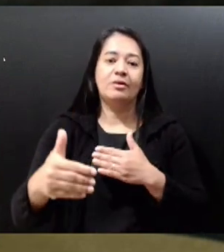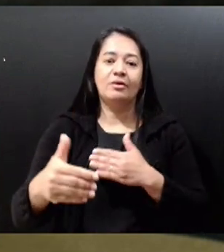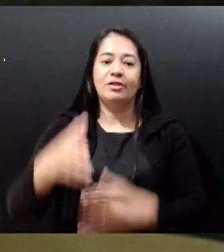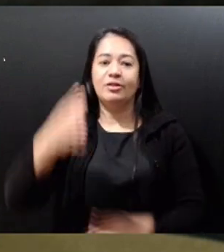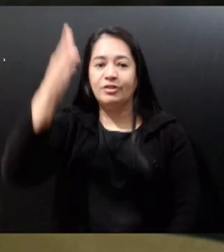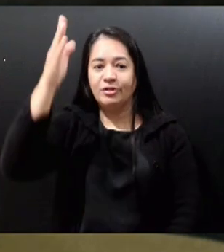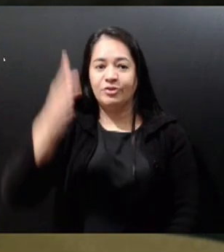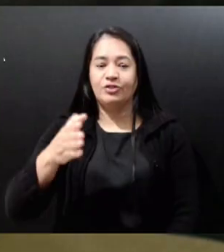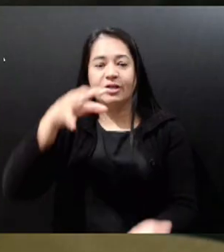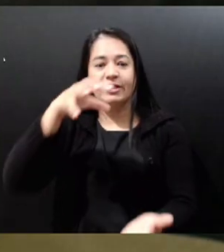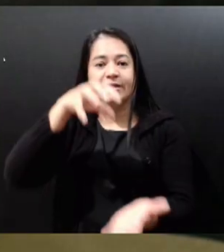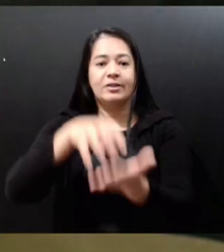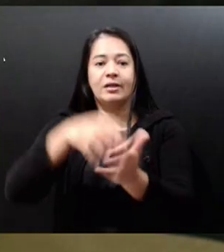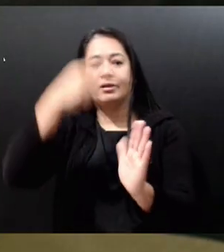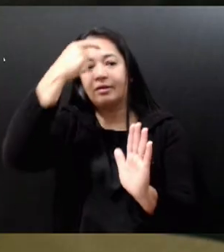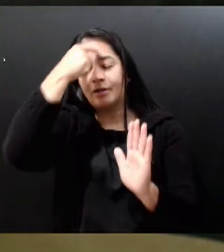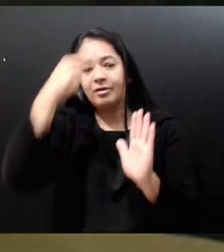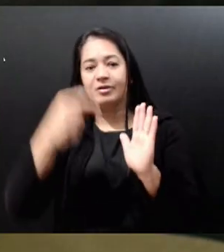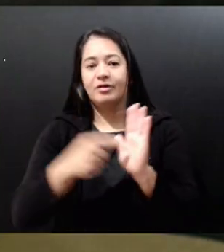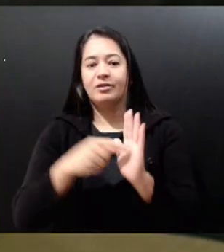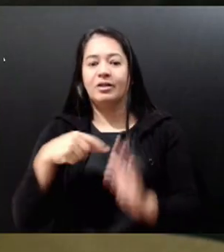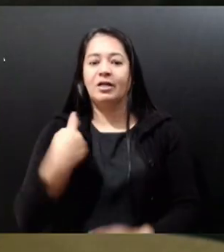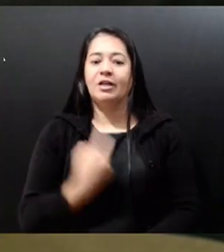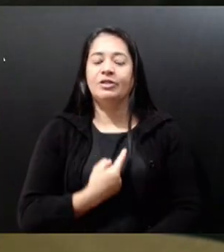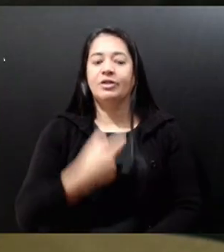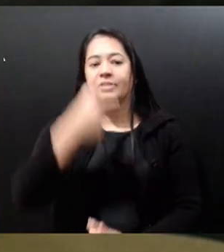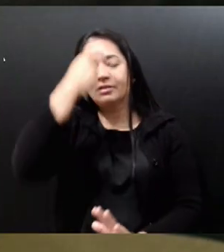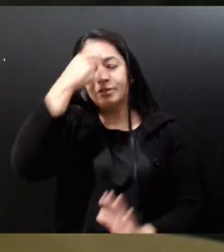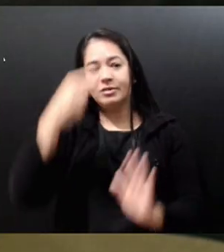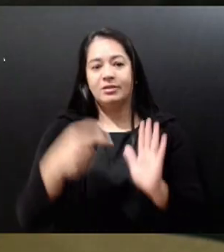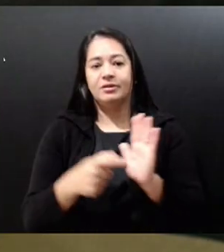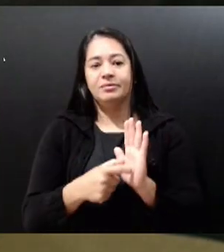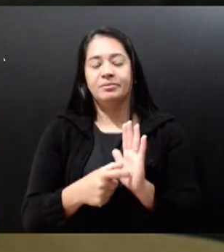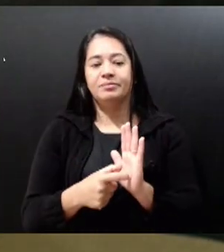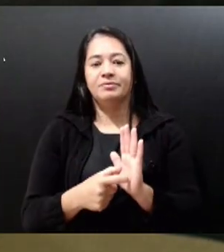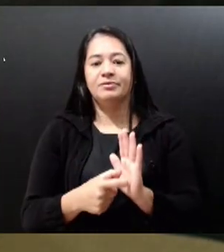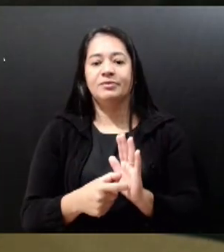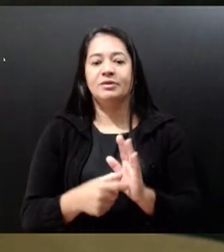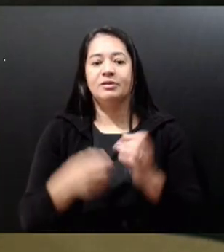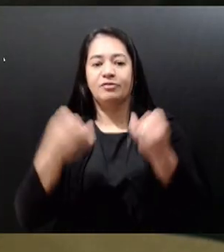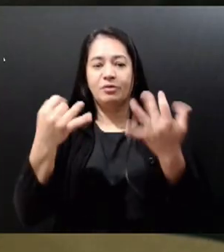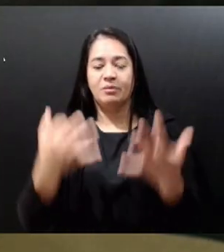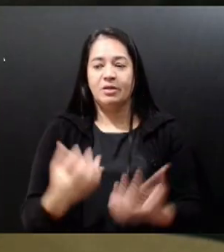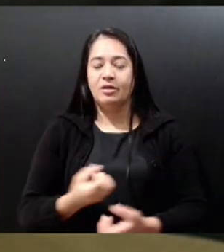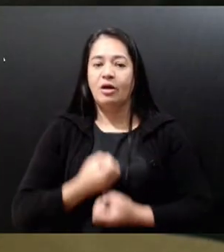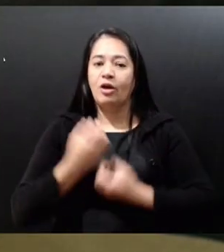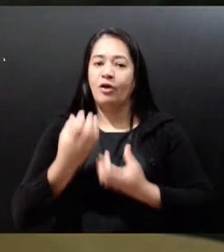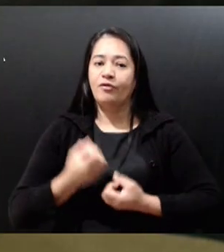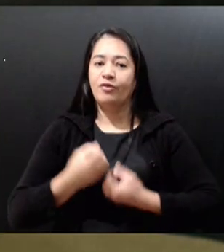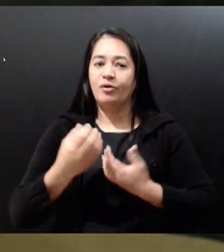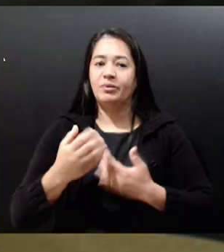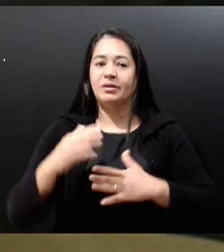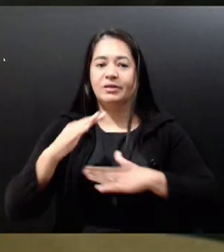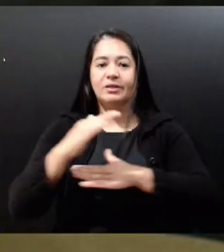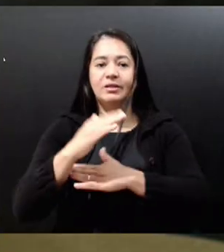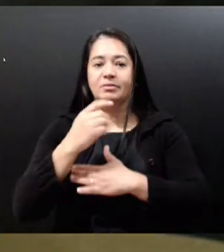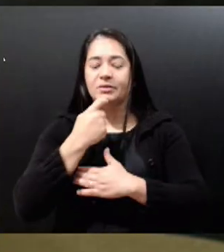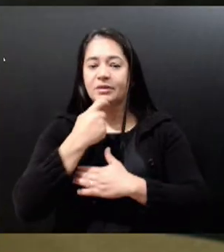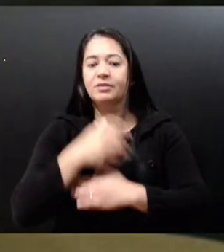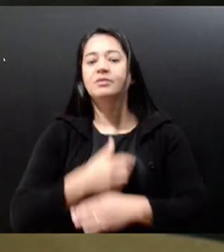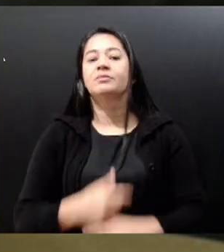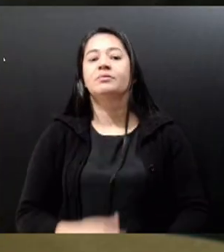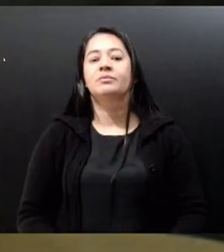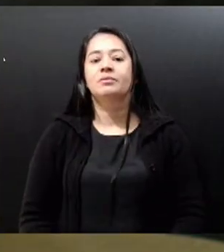trazendo informações da Câmara de Campinas, informações locais, regionais, nacionais e internacionais.